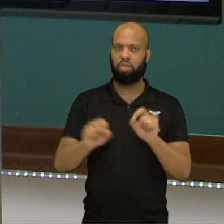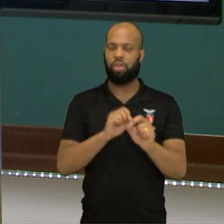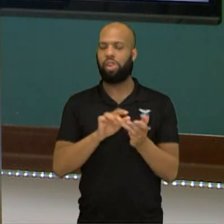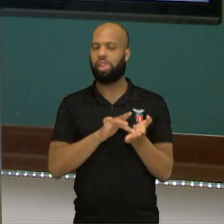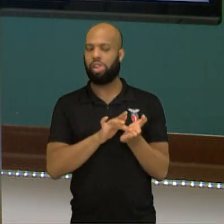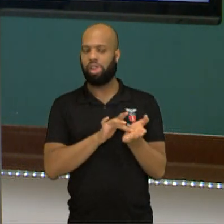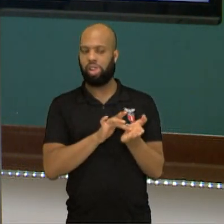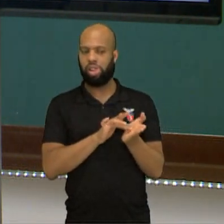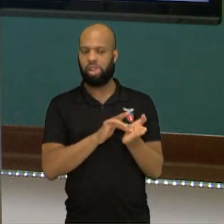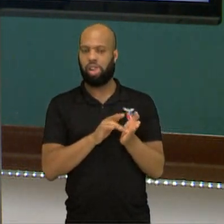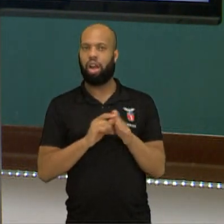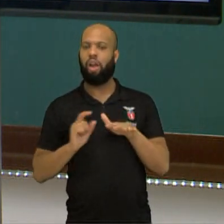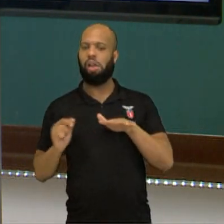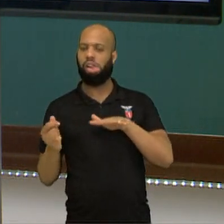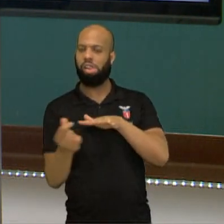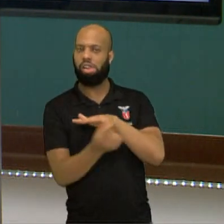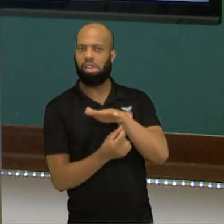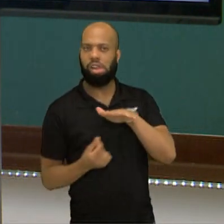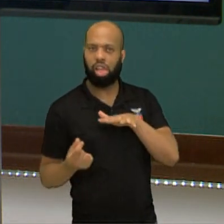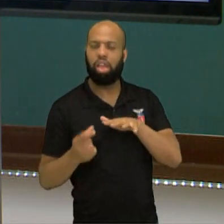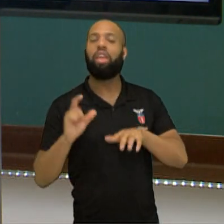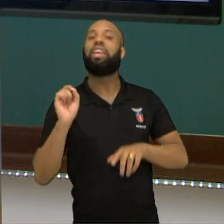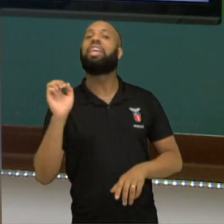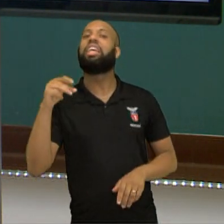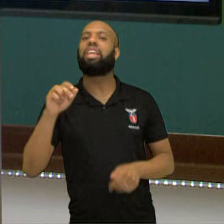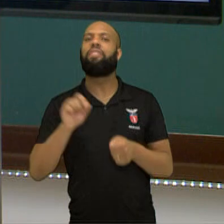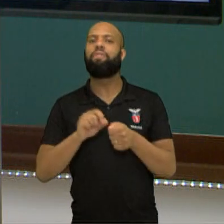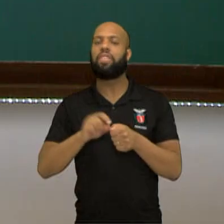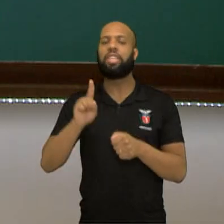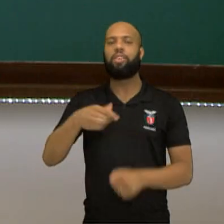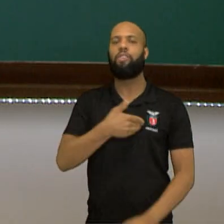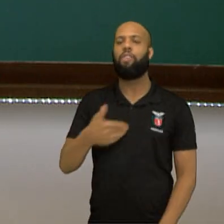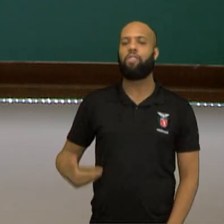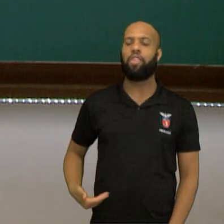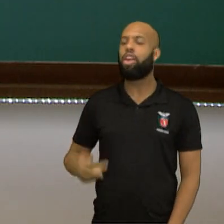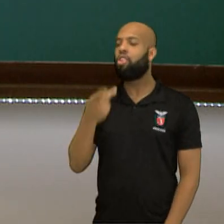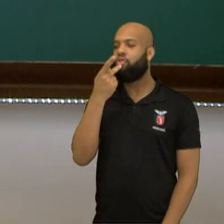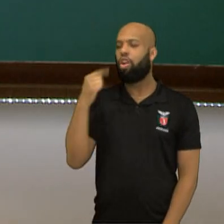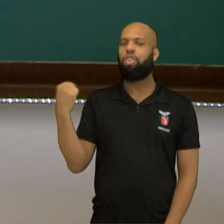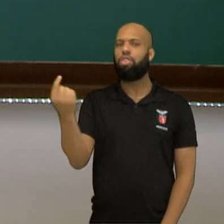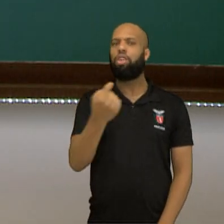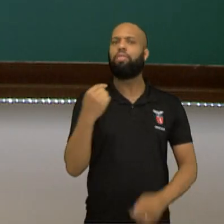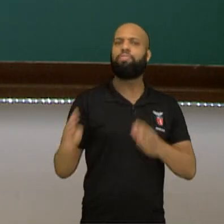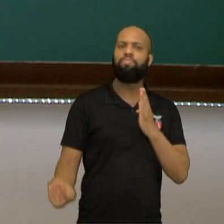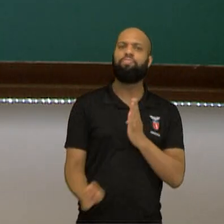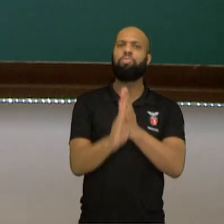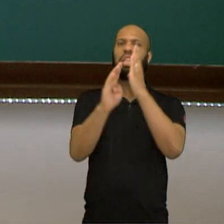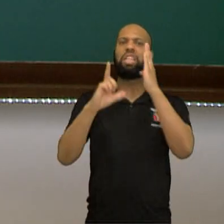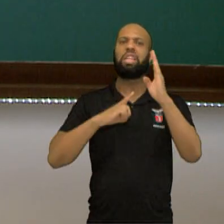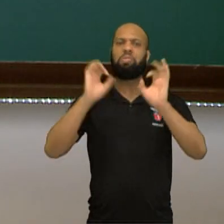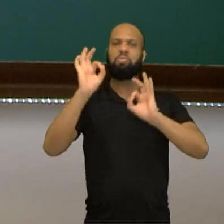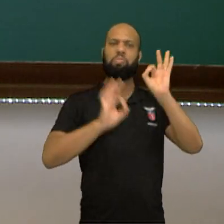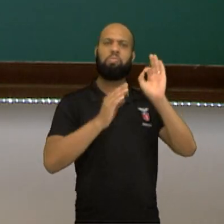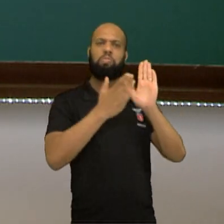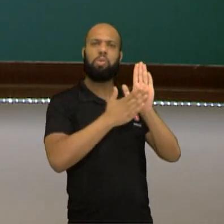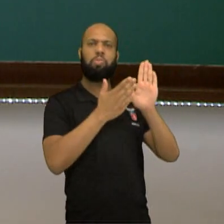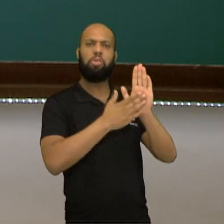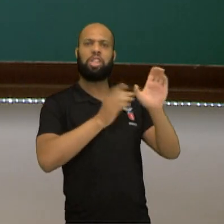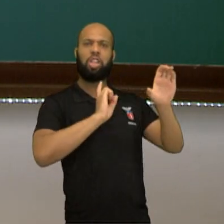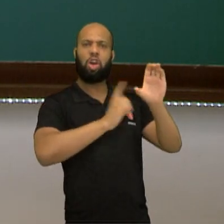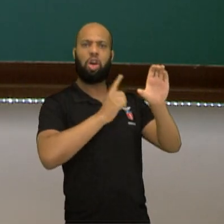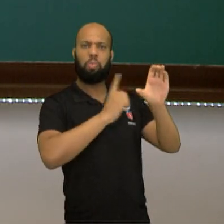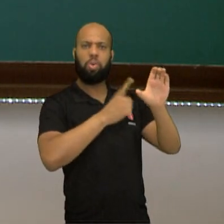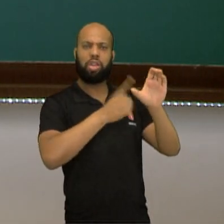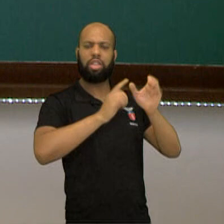em 1937, que afirmava ter descoberto um plano comunista para